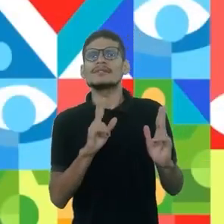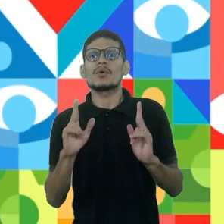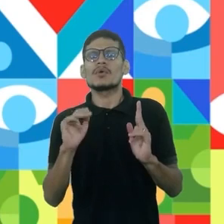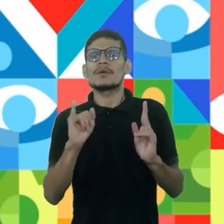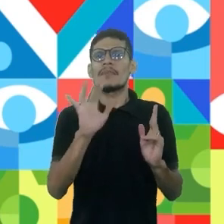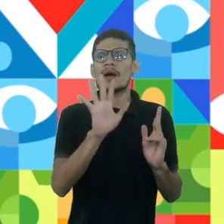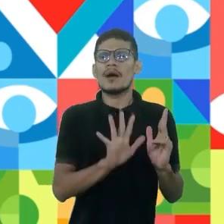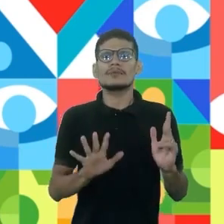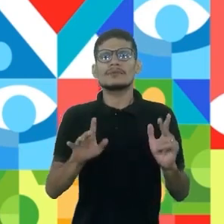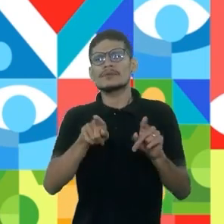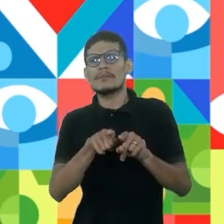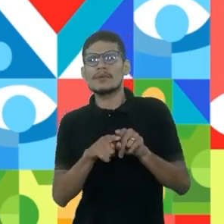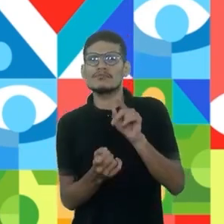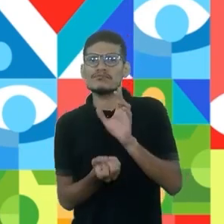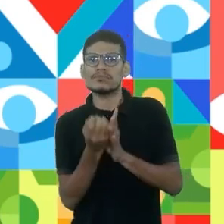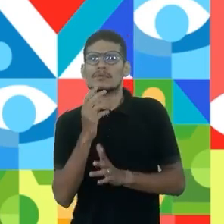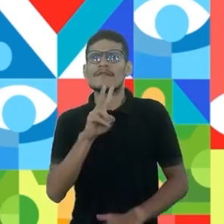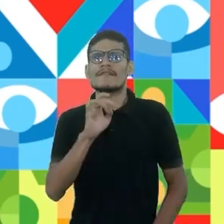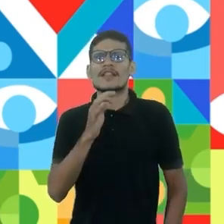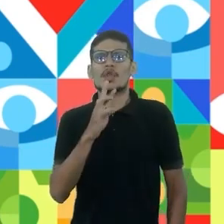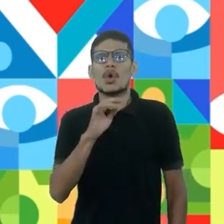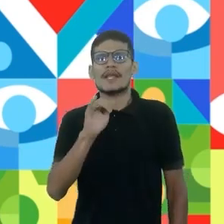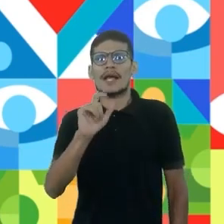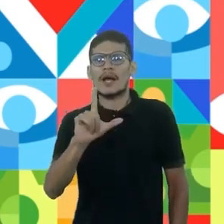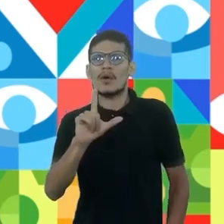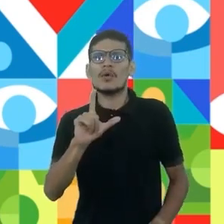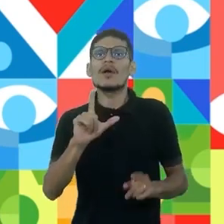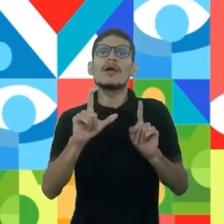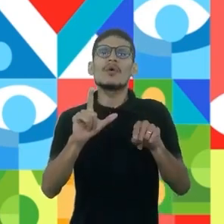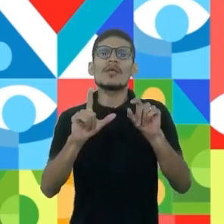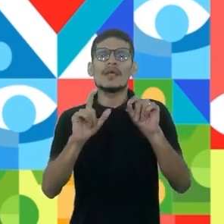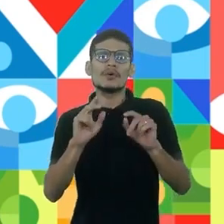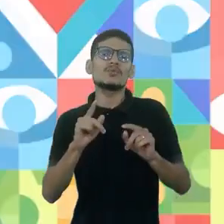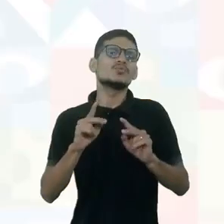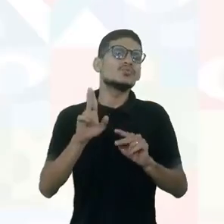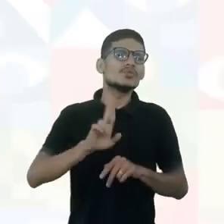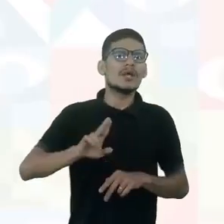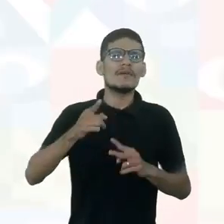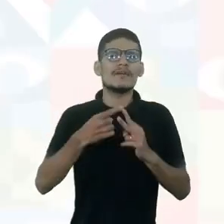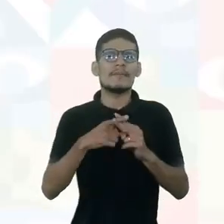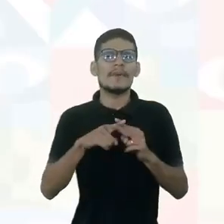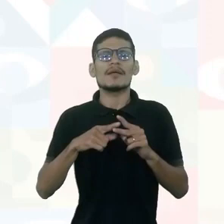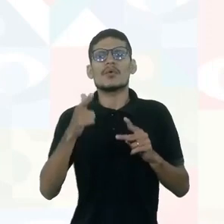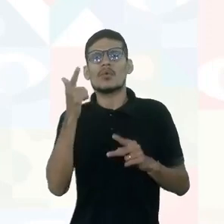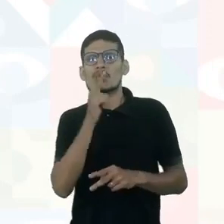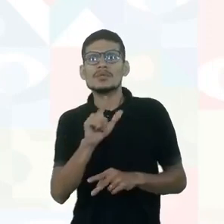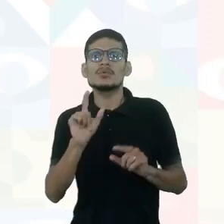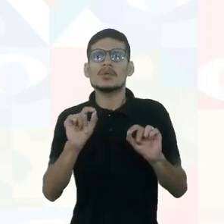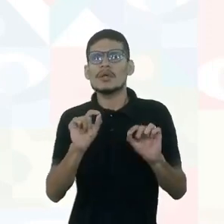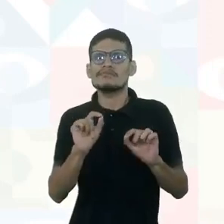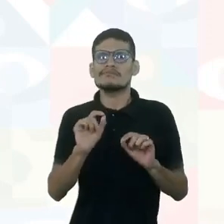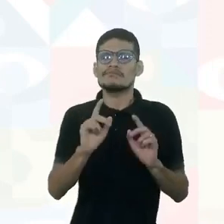ilustração vetorial. Com qual unidade? Utilizar ferramentas para edição de imagens para a